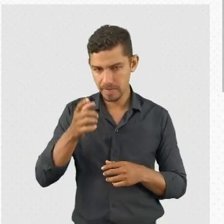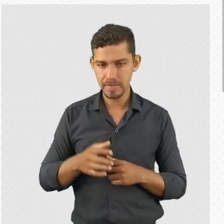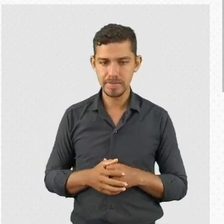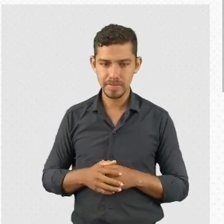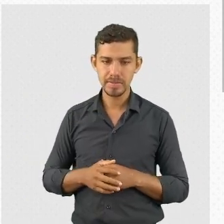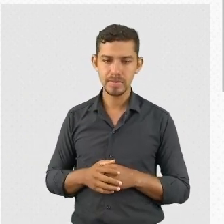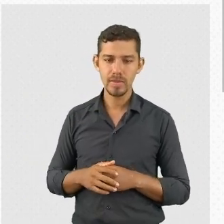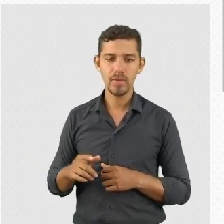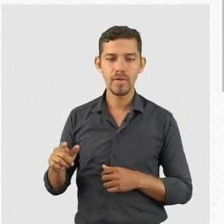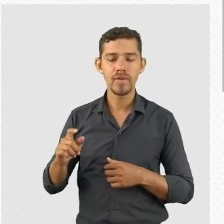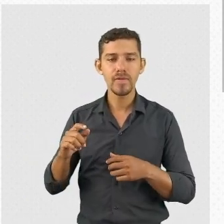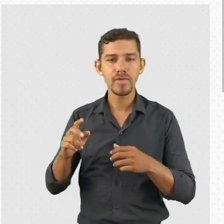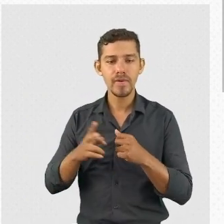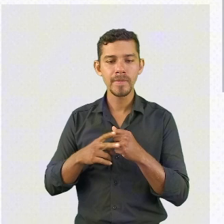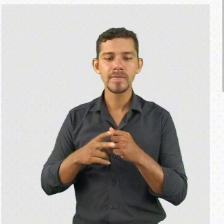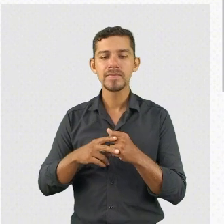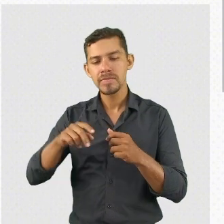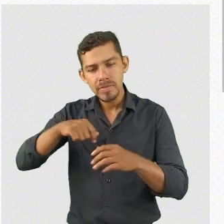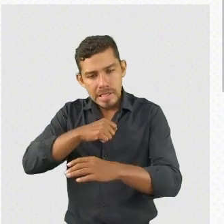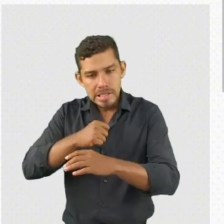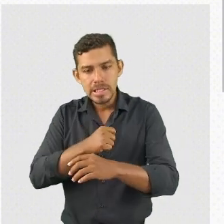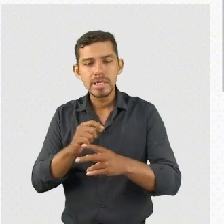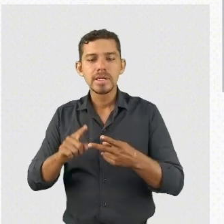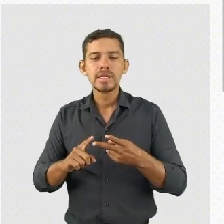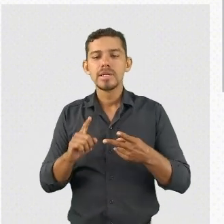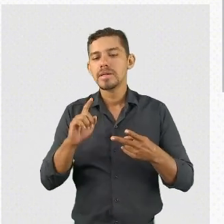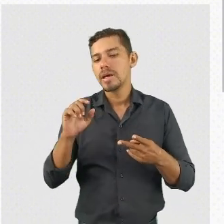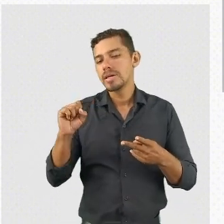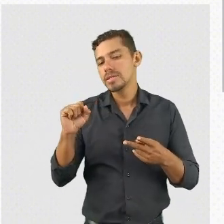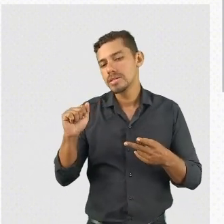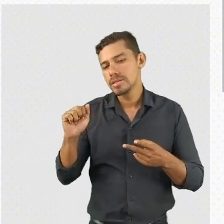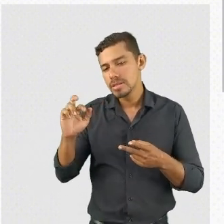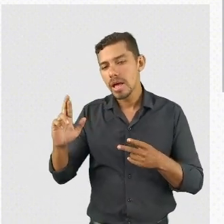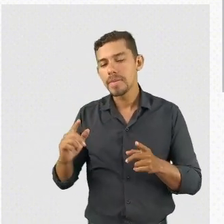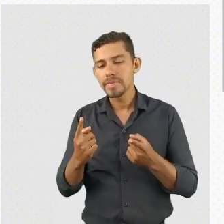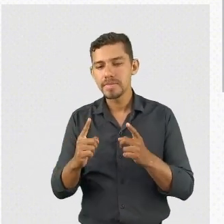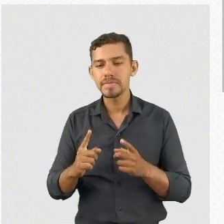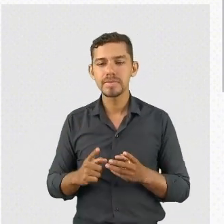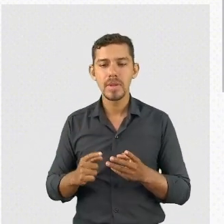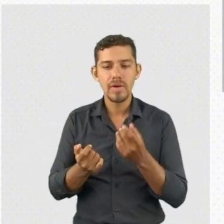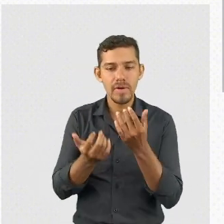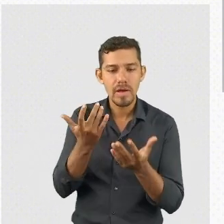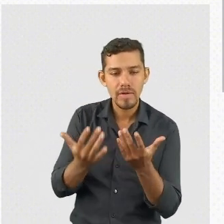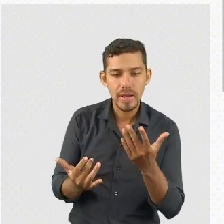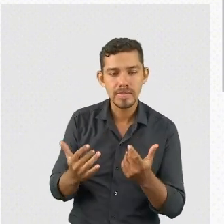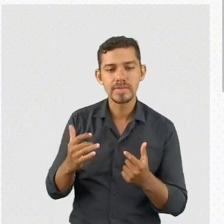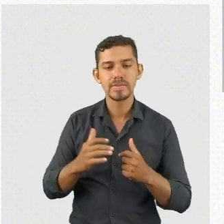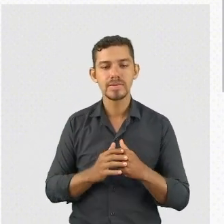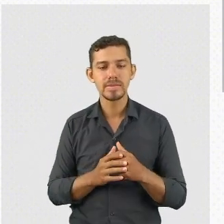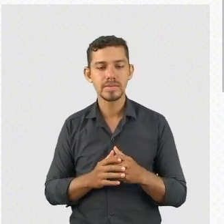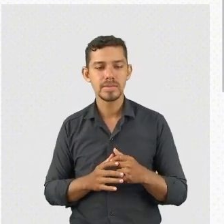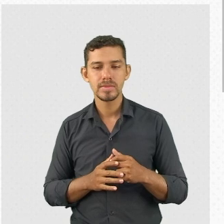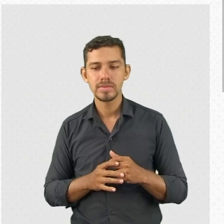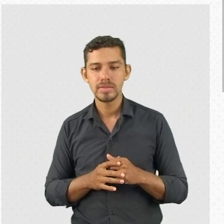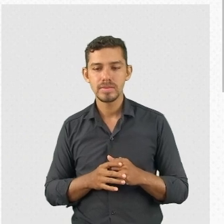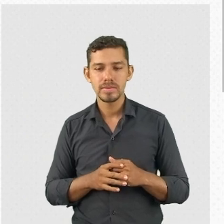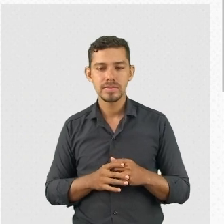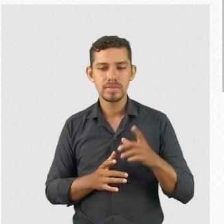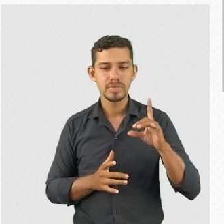verbo mexer. Bake, o verbo assar. Boil, ferver. Dice, cortar